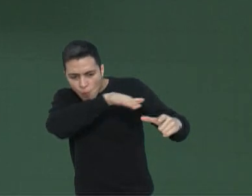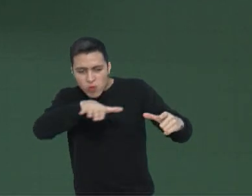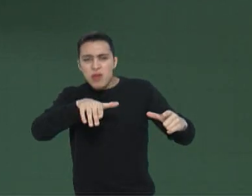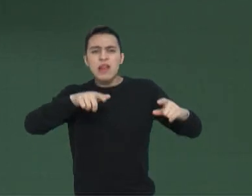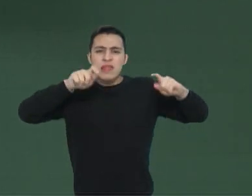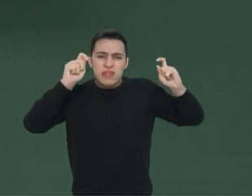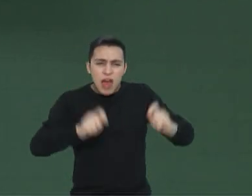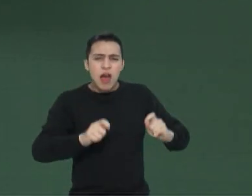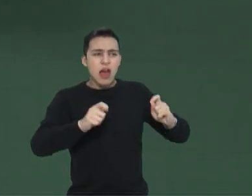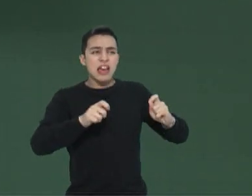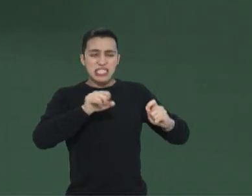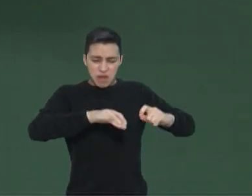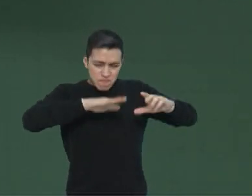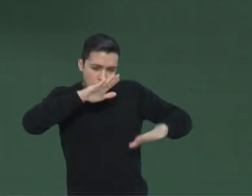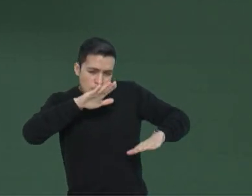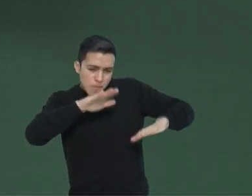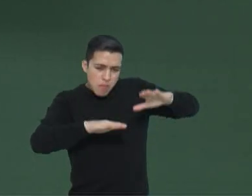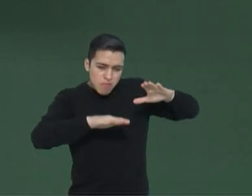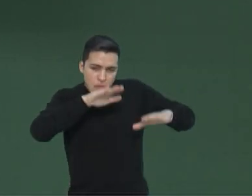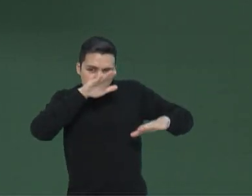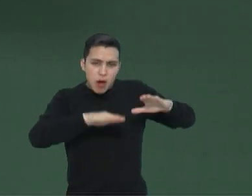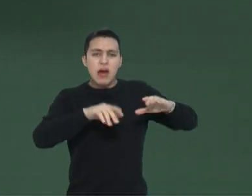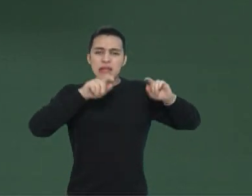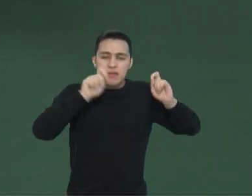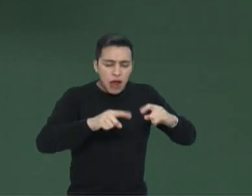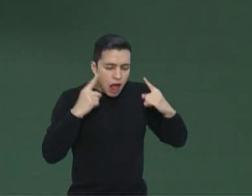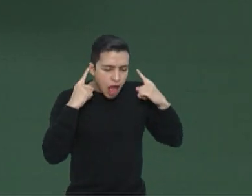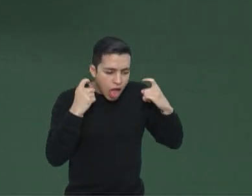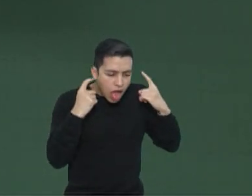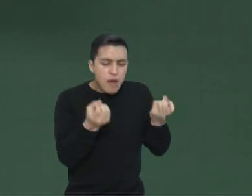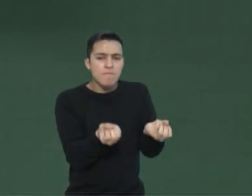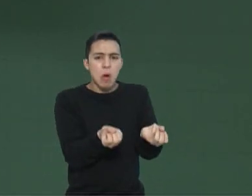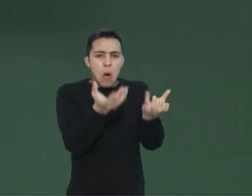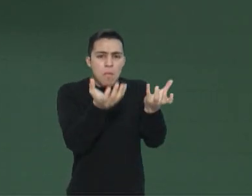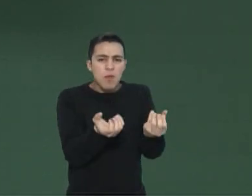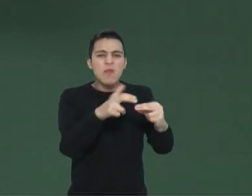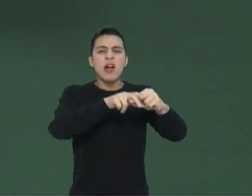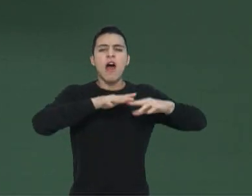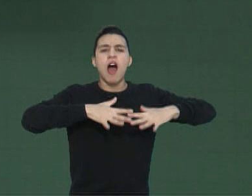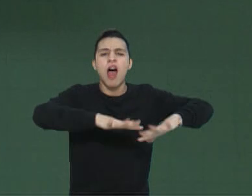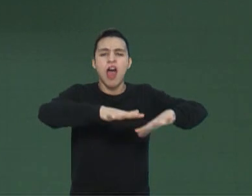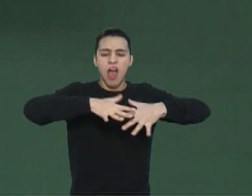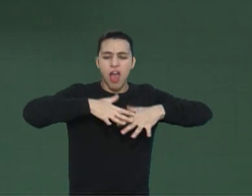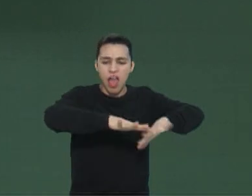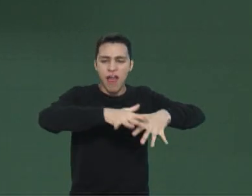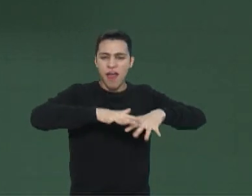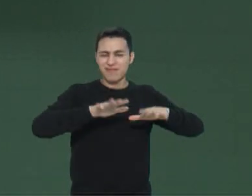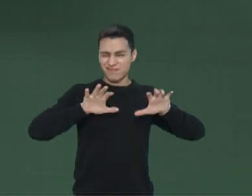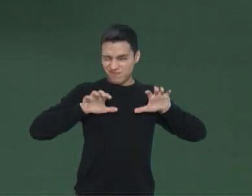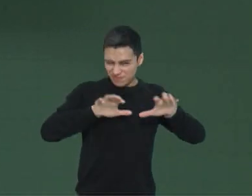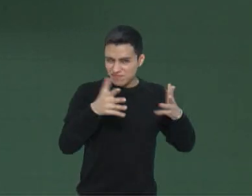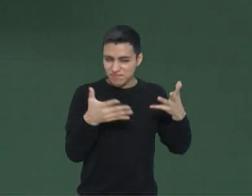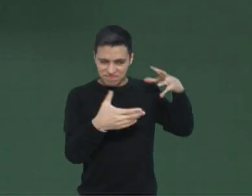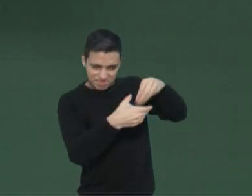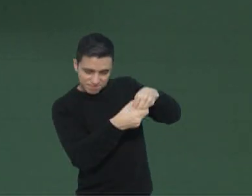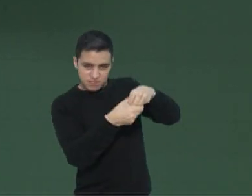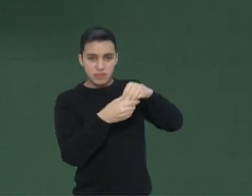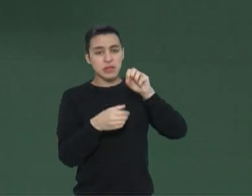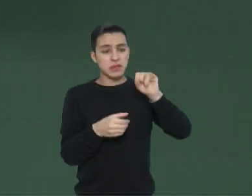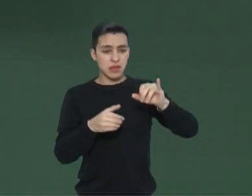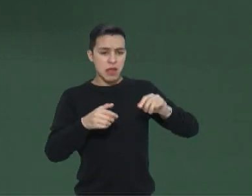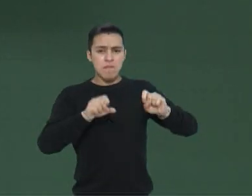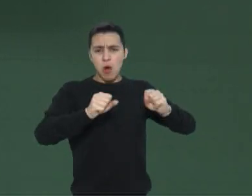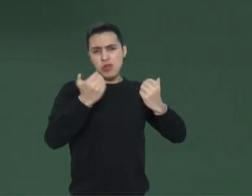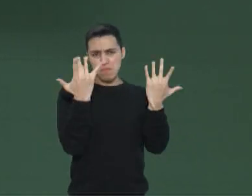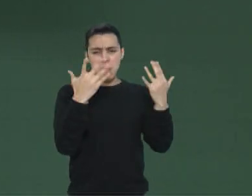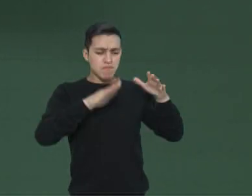produzir sons quando essa membrana for percutida. O som vai ser produzido pela vibração dessa membrana, seja ela sendo percutida